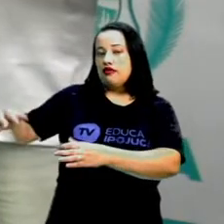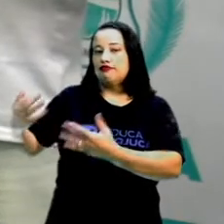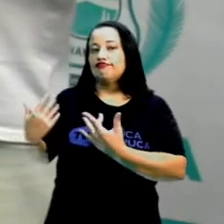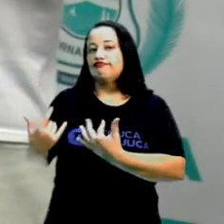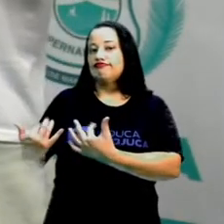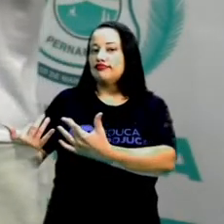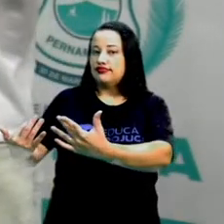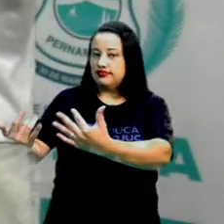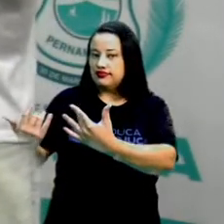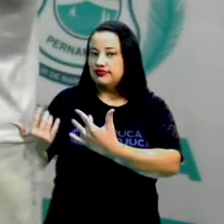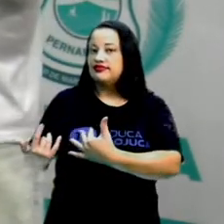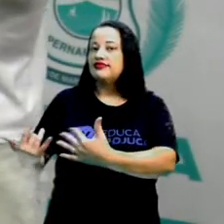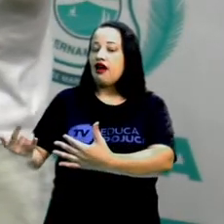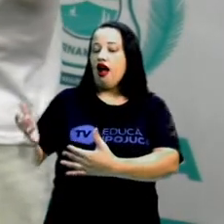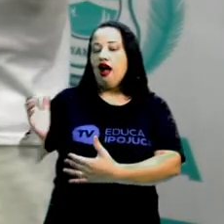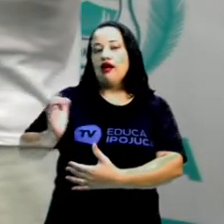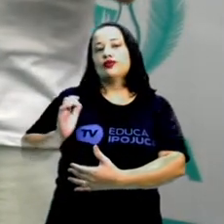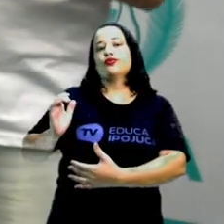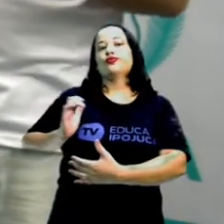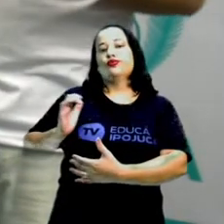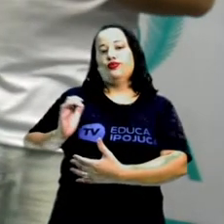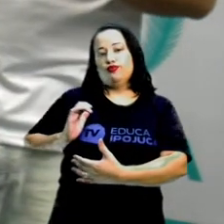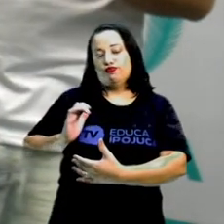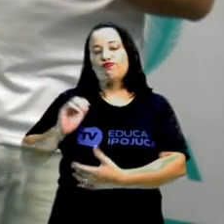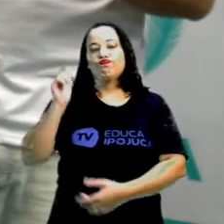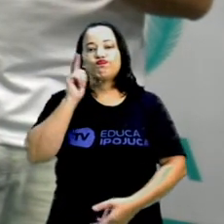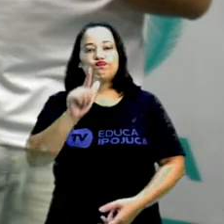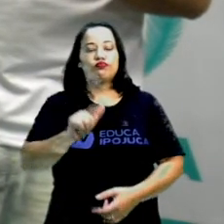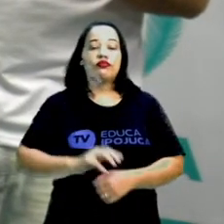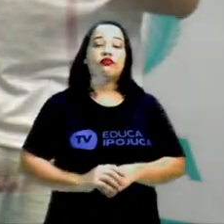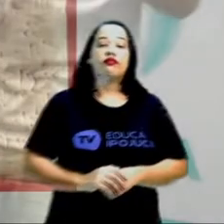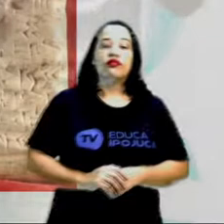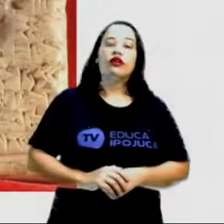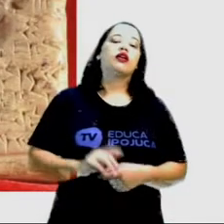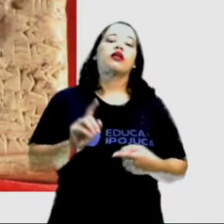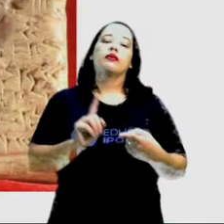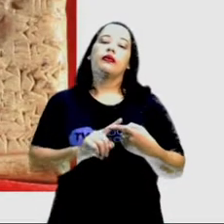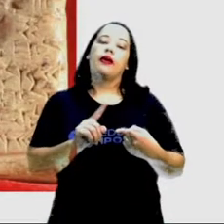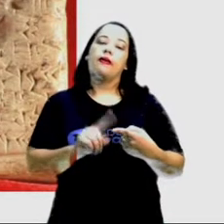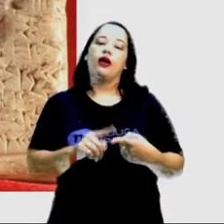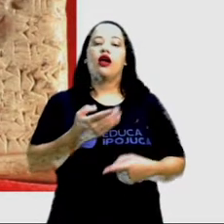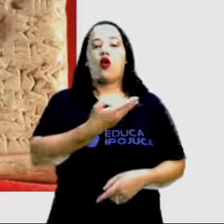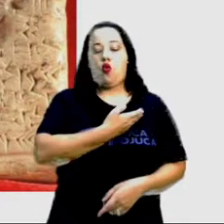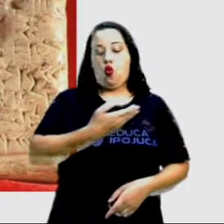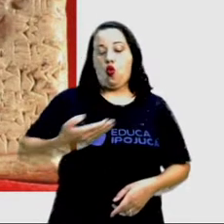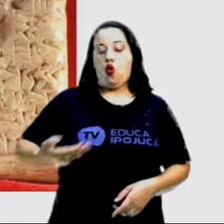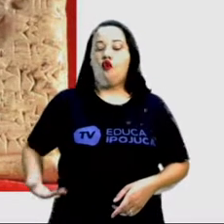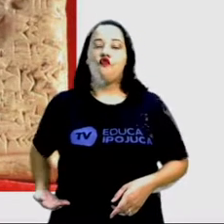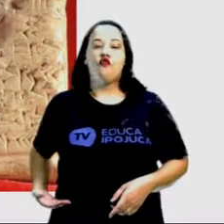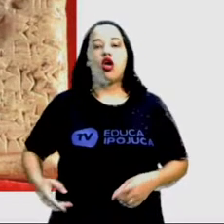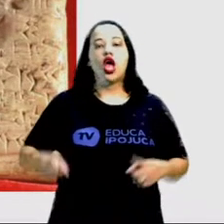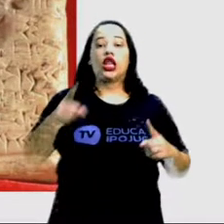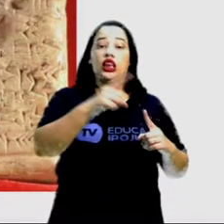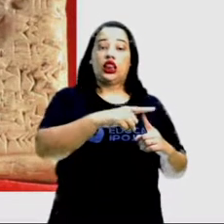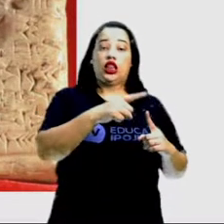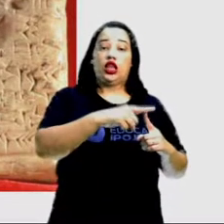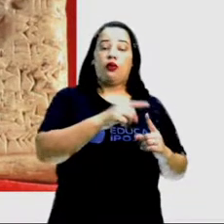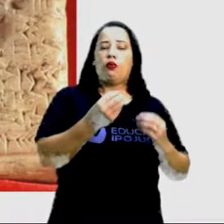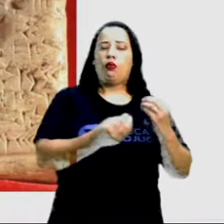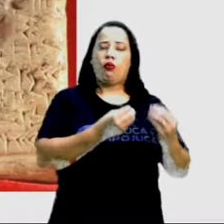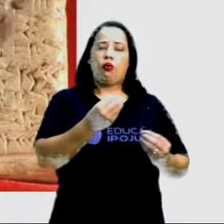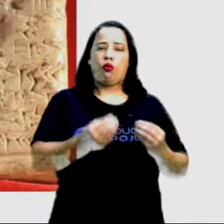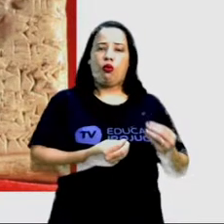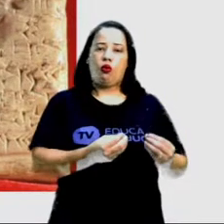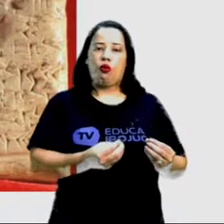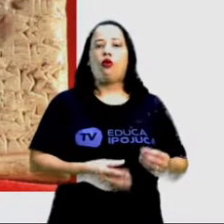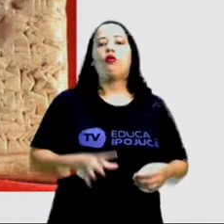Para produzir riquezas. Outra coisa também é que era um governo teocrático. O que é um governo teocrático? Como nós